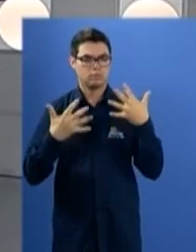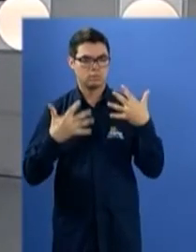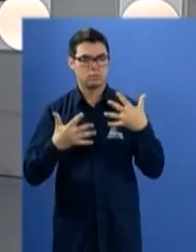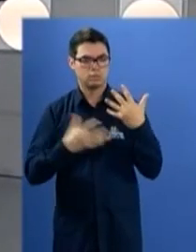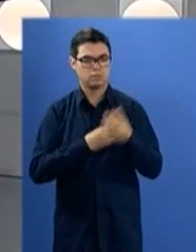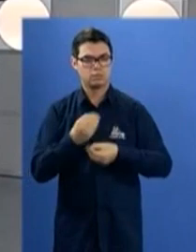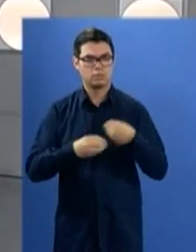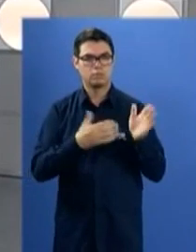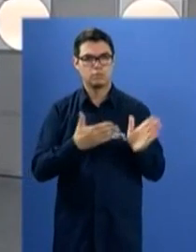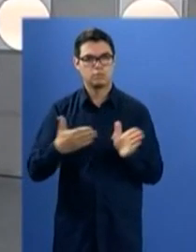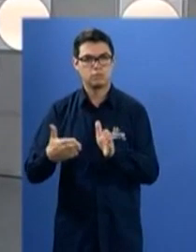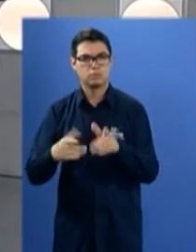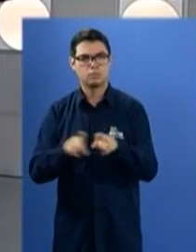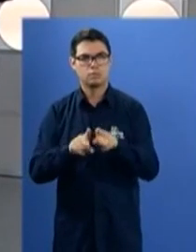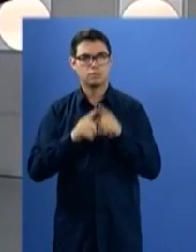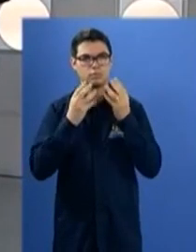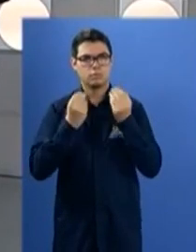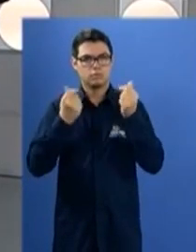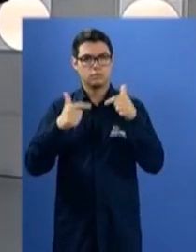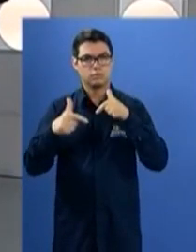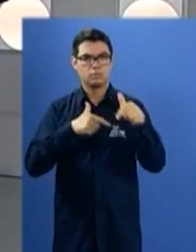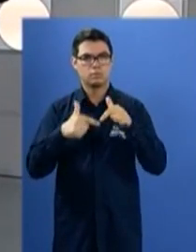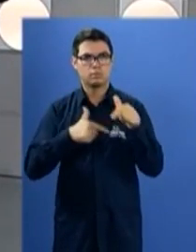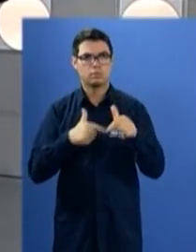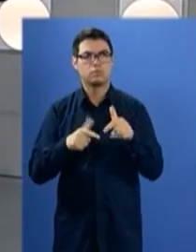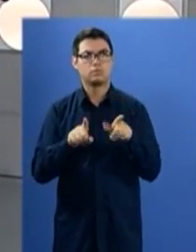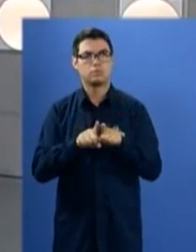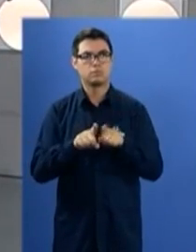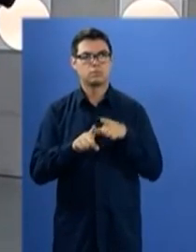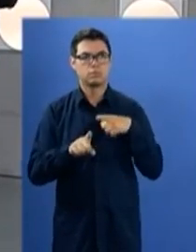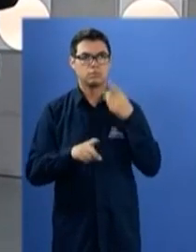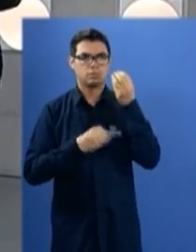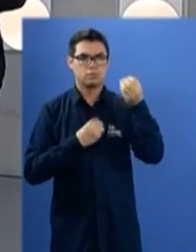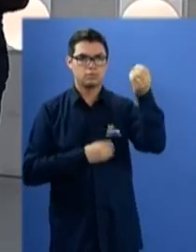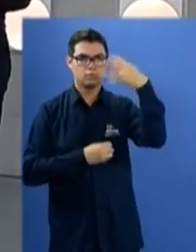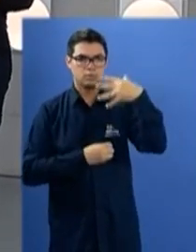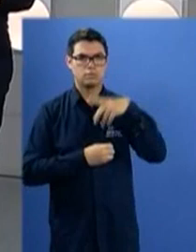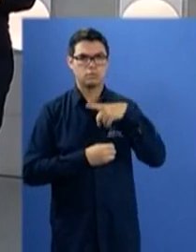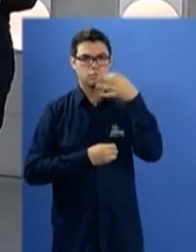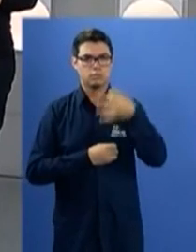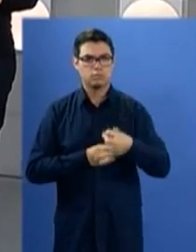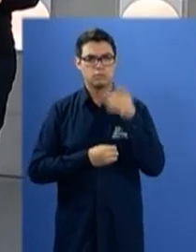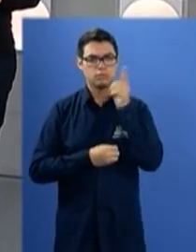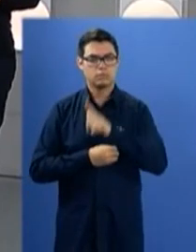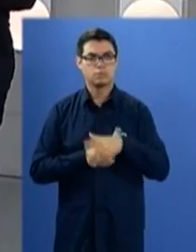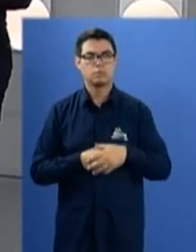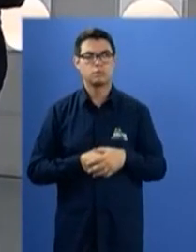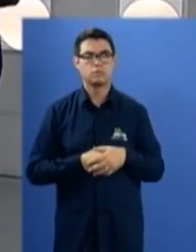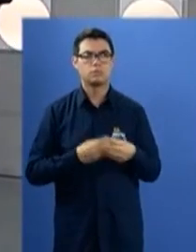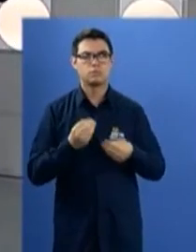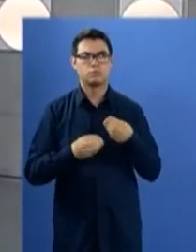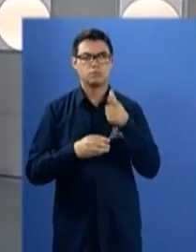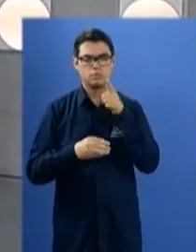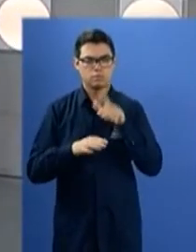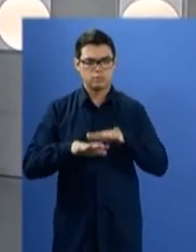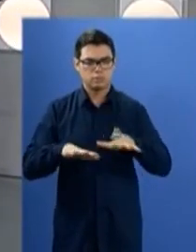no processo ou mesmo até na qualidade do trabalho do operador, será que a iluminação está adequada? Será que tem